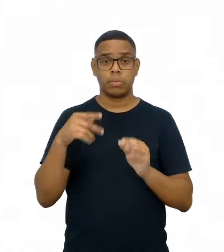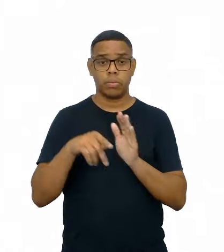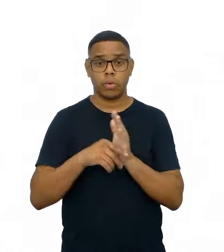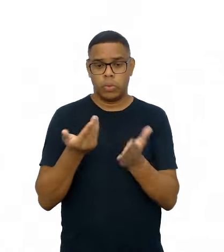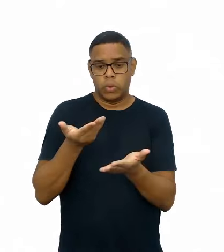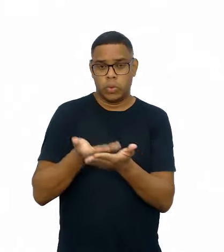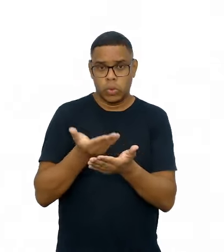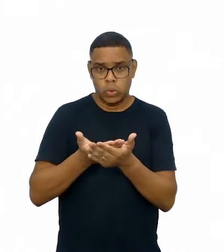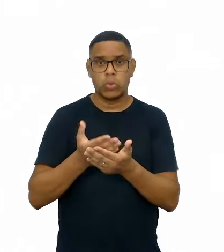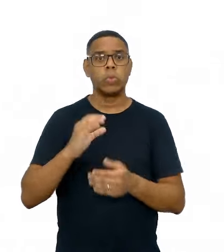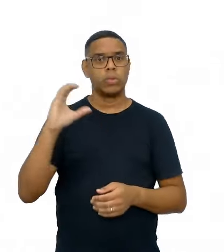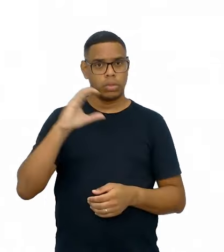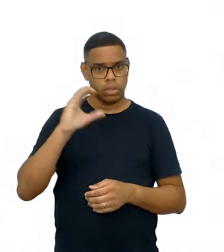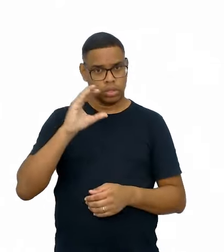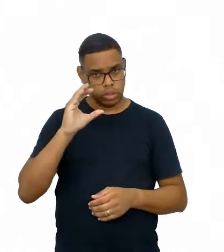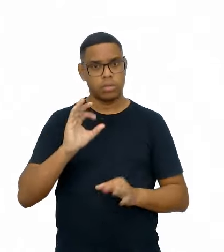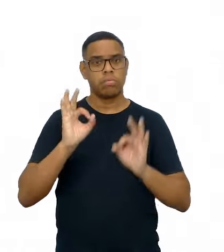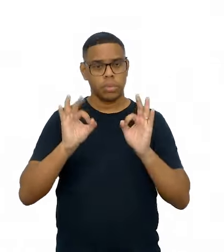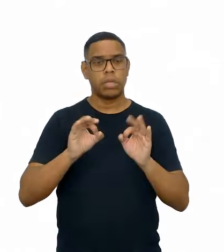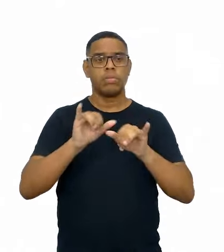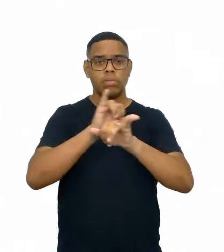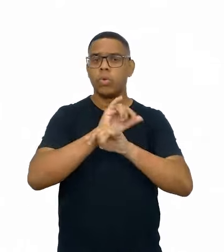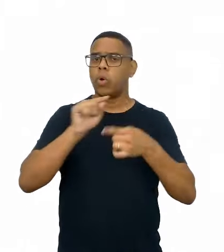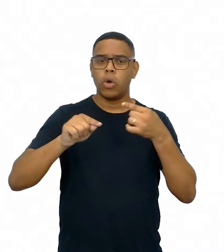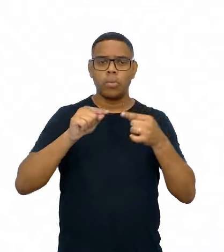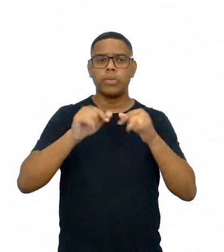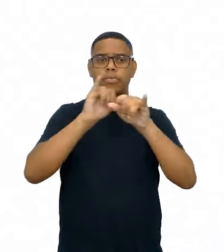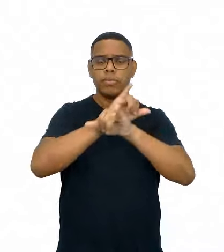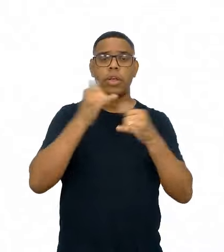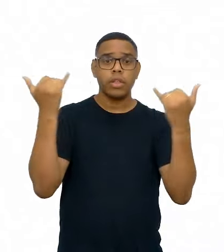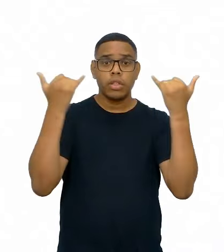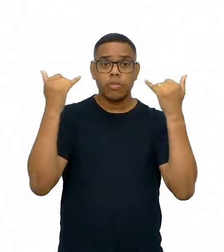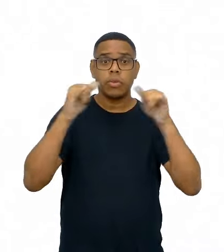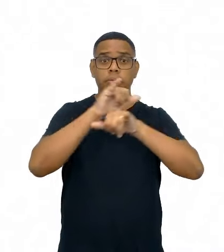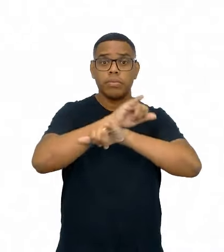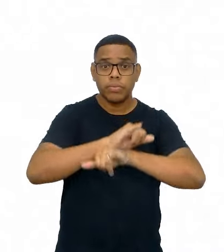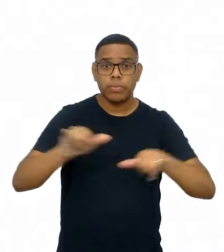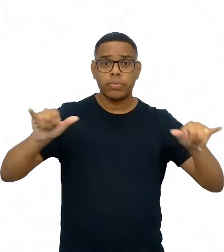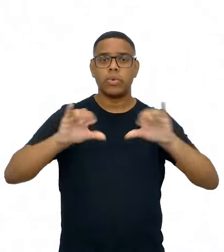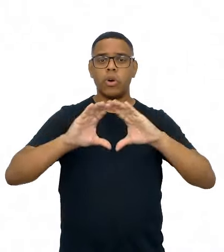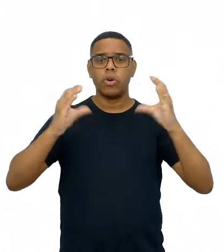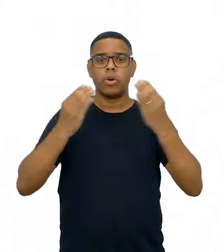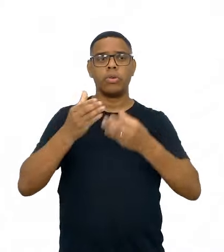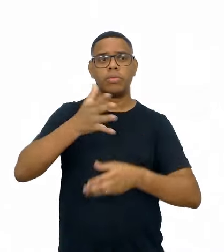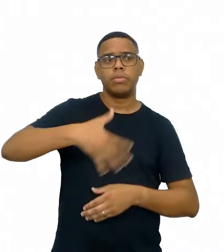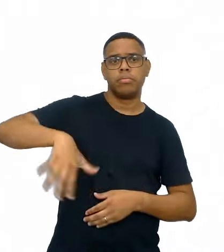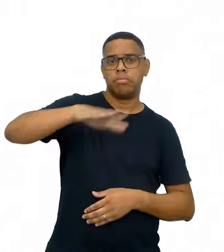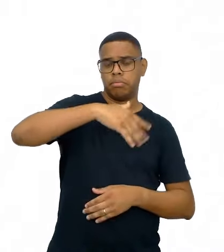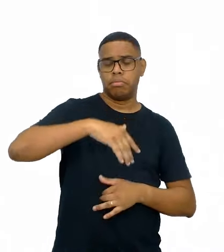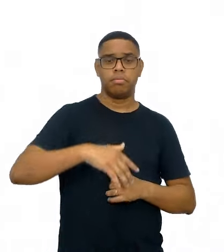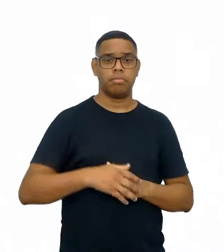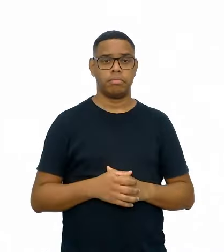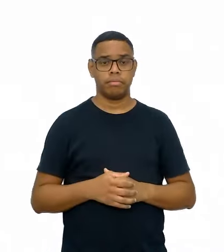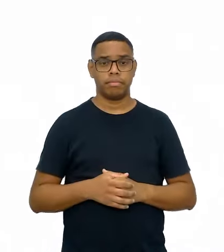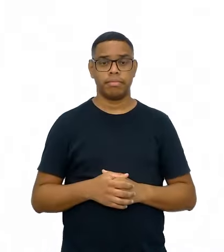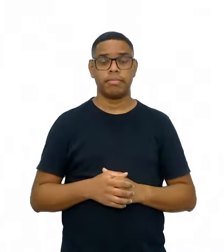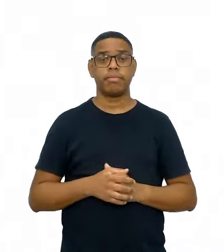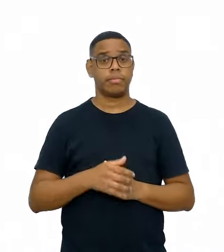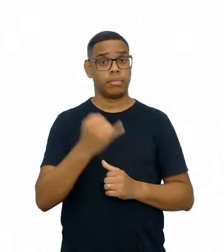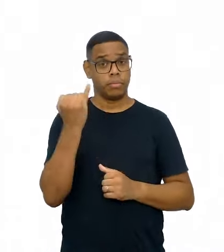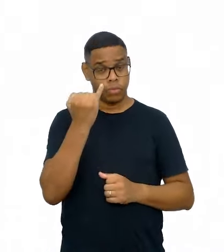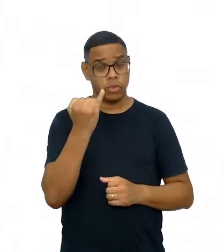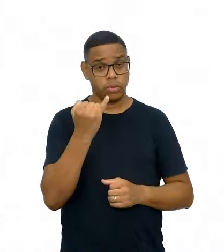geral. É importante registrar em um cartaz as principais observações dessa aula sobre o gênero, porque